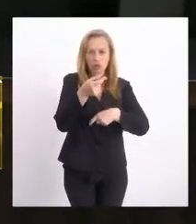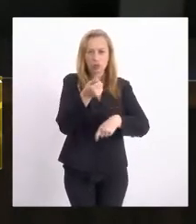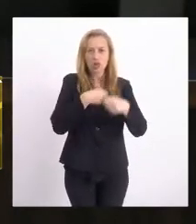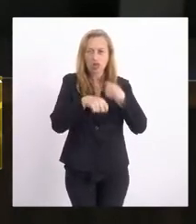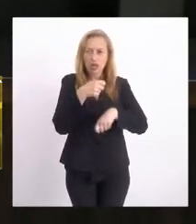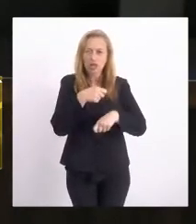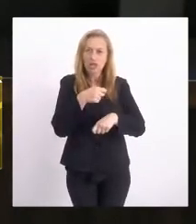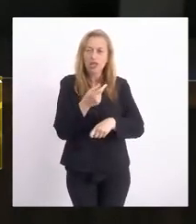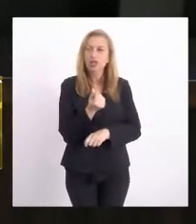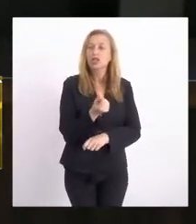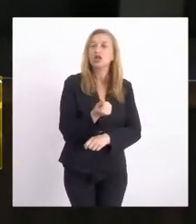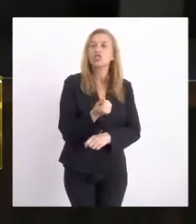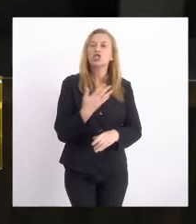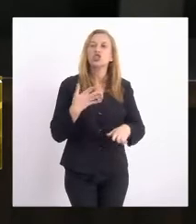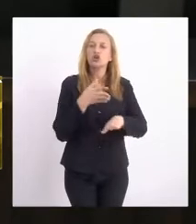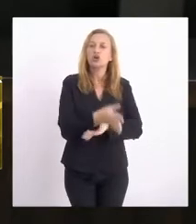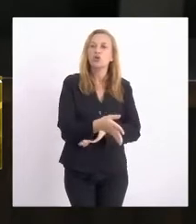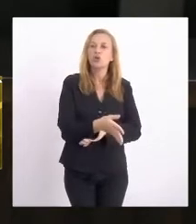atingiu